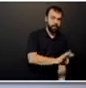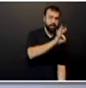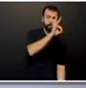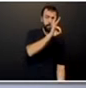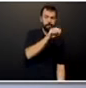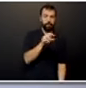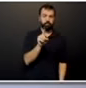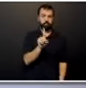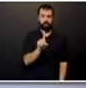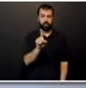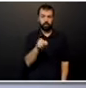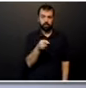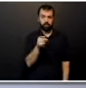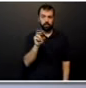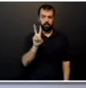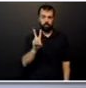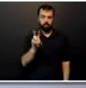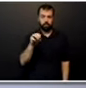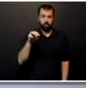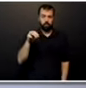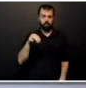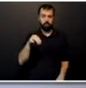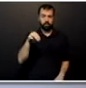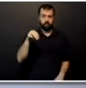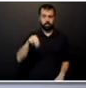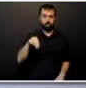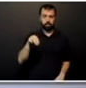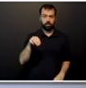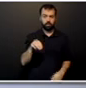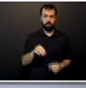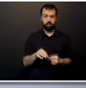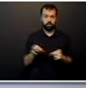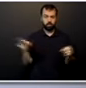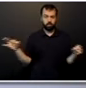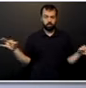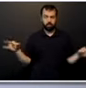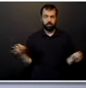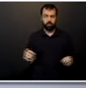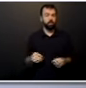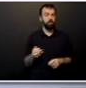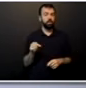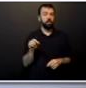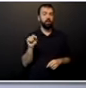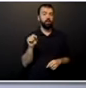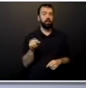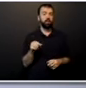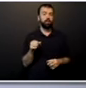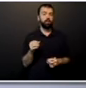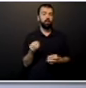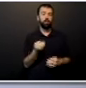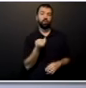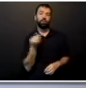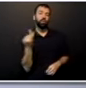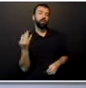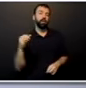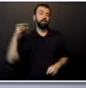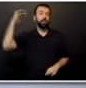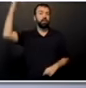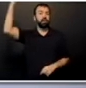e aqui vem as alternativas 1,30 1,5 metro e oitenta 1,90